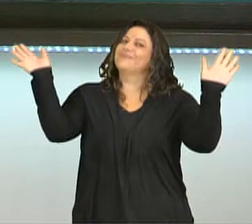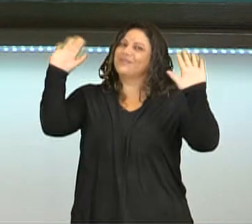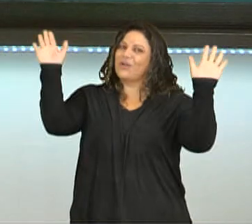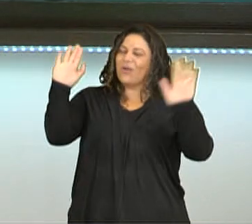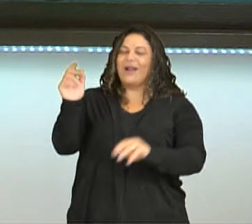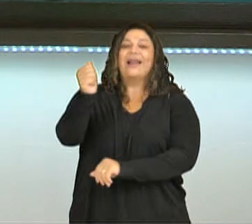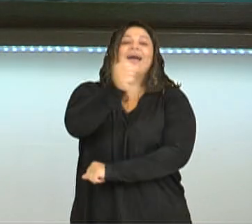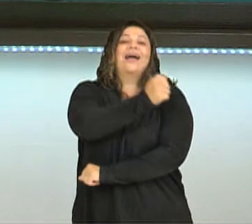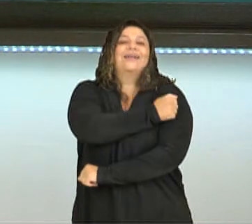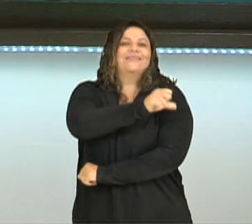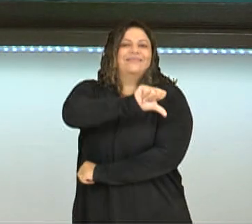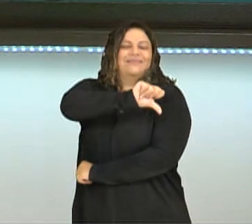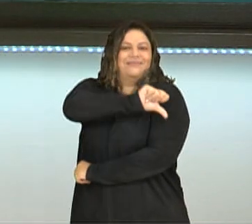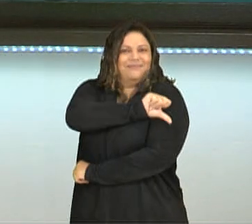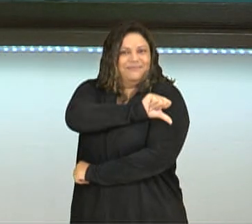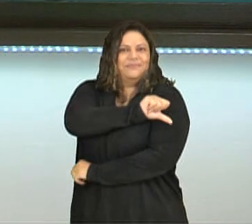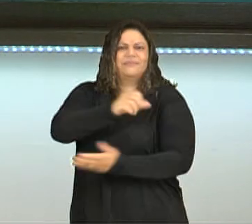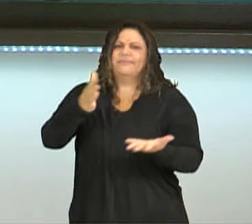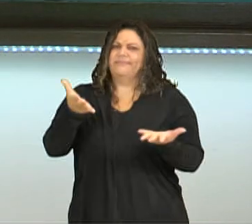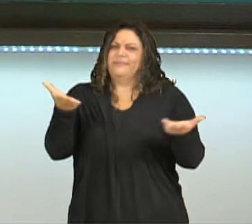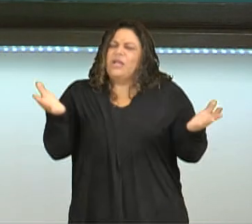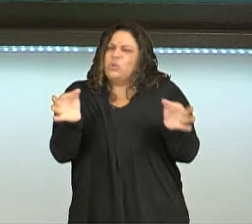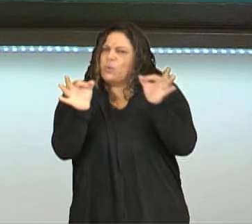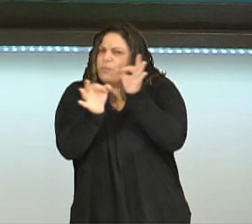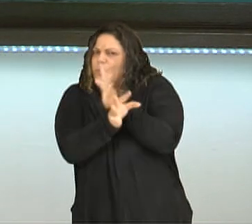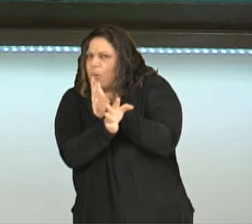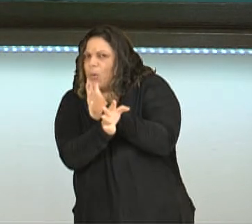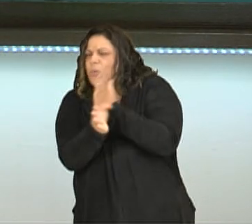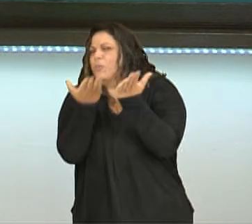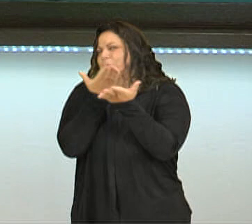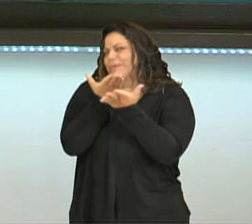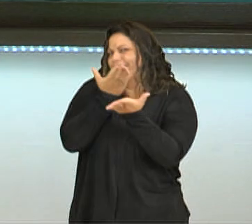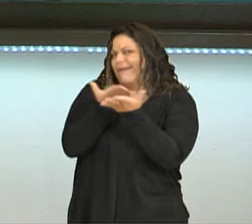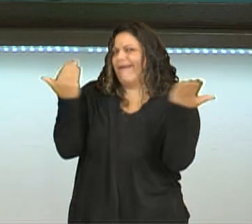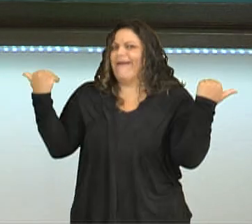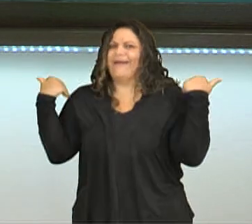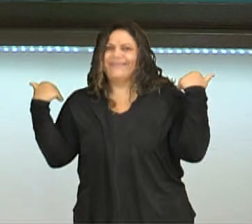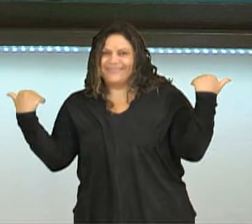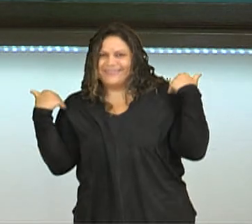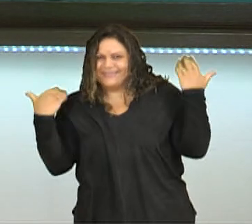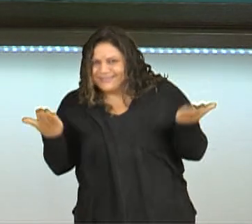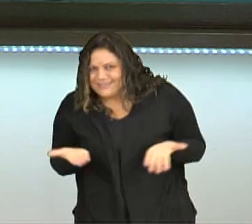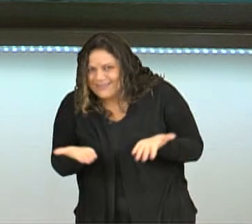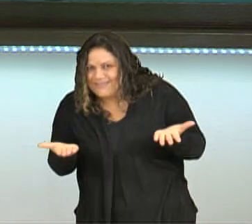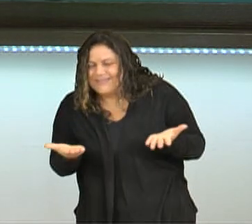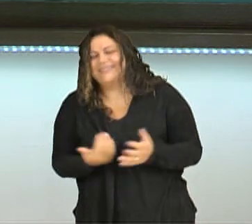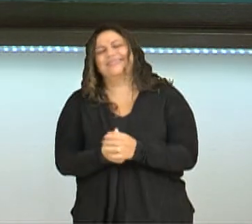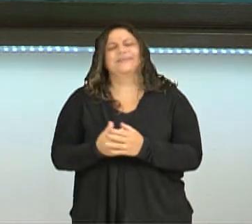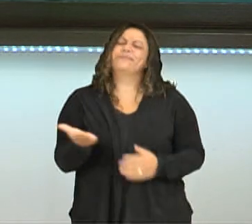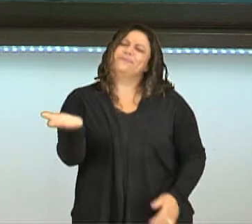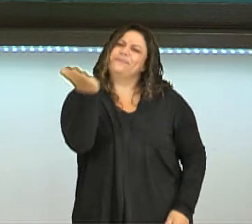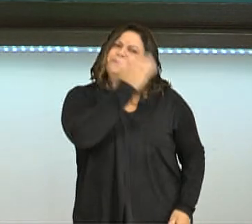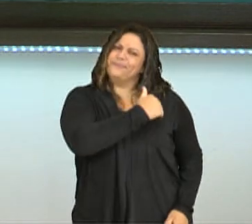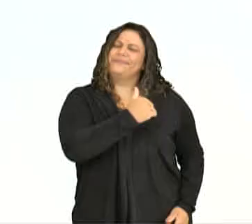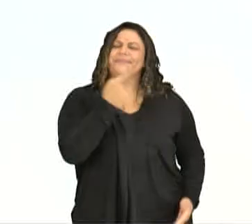Olá, estudantes do 9º ano. Preparados para mais uma aula de Educação Física? Me acompanha nos slides.